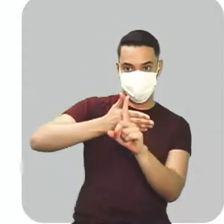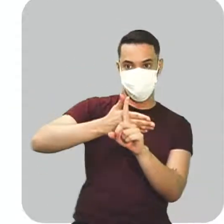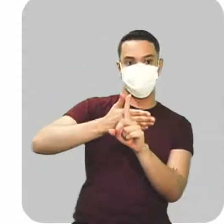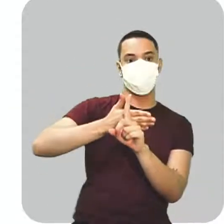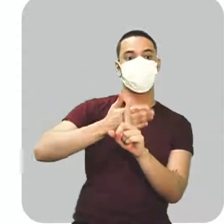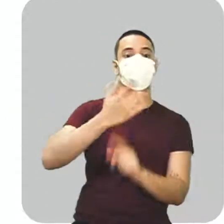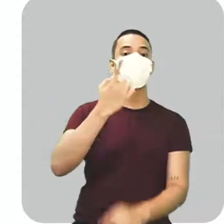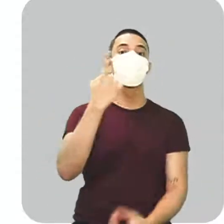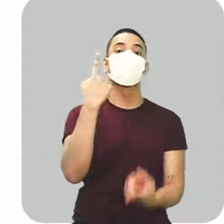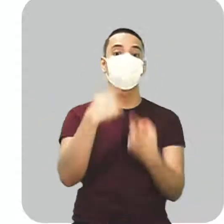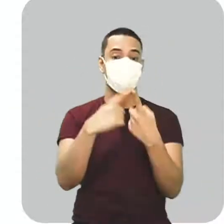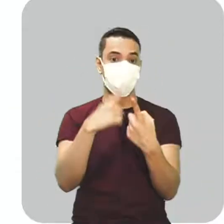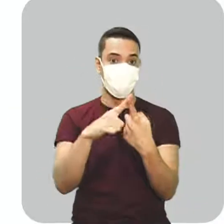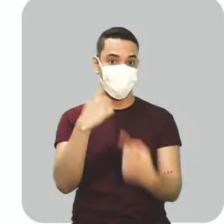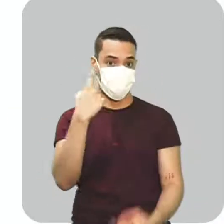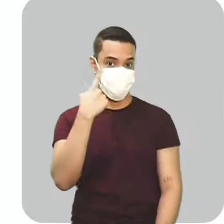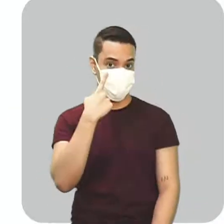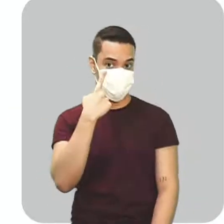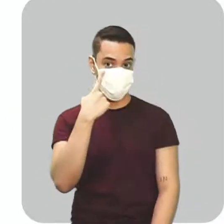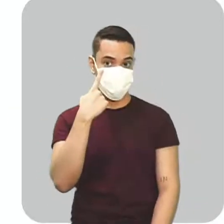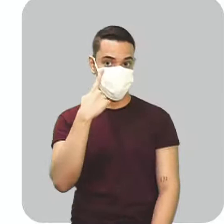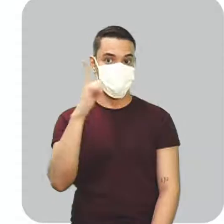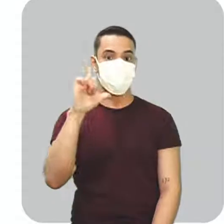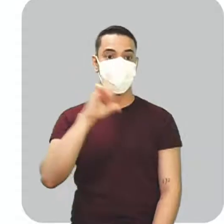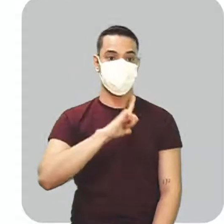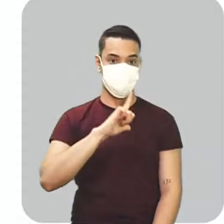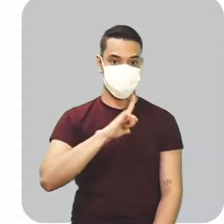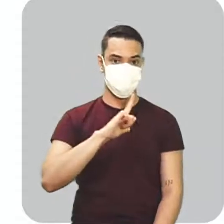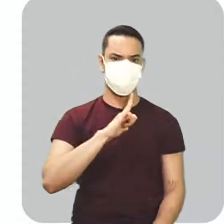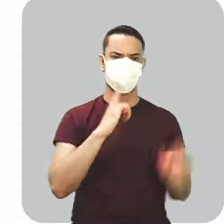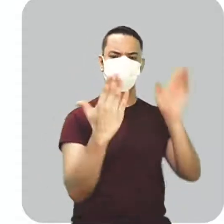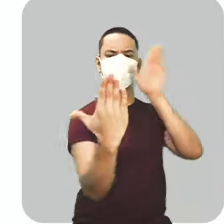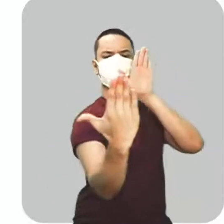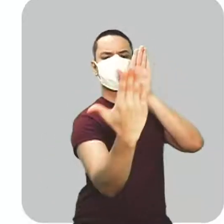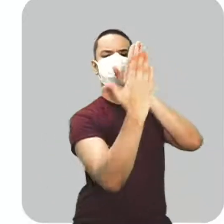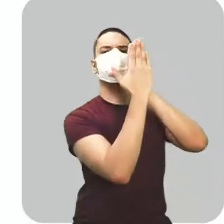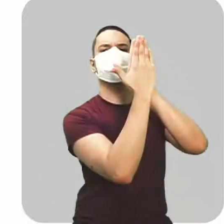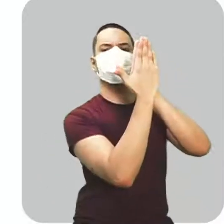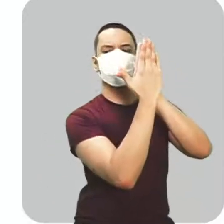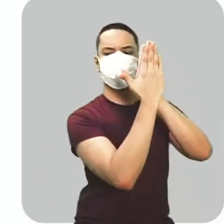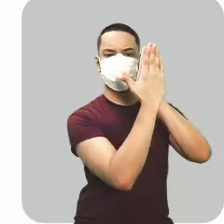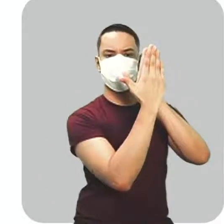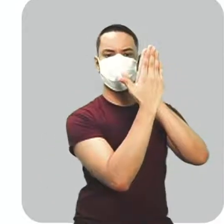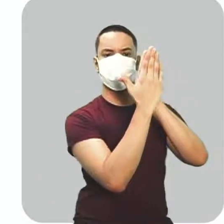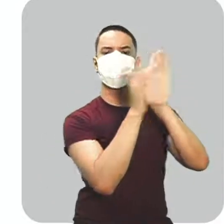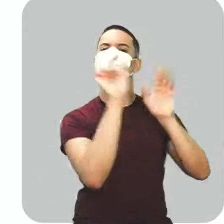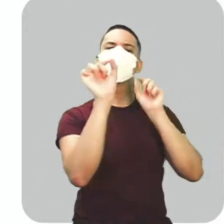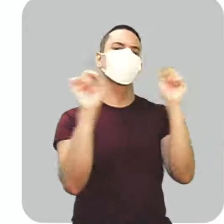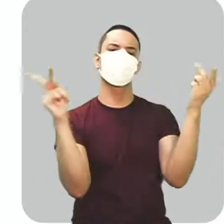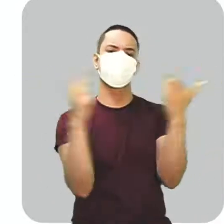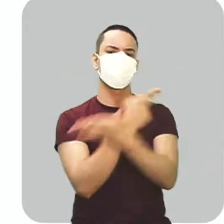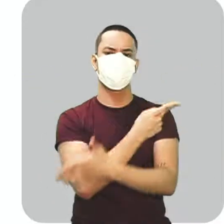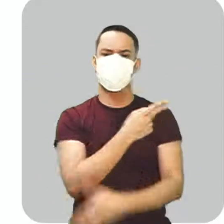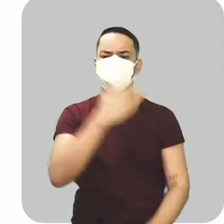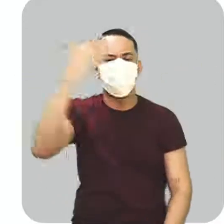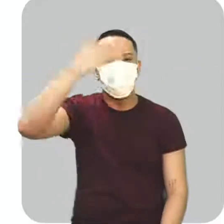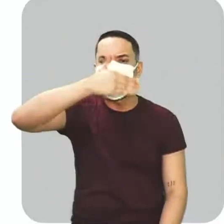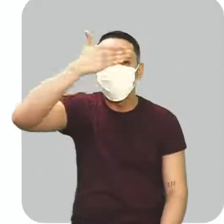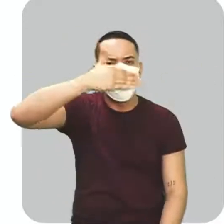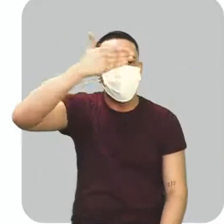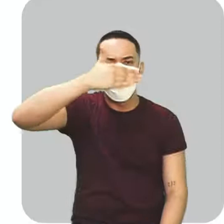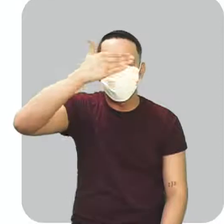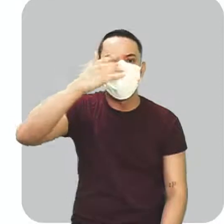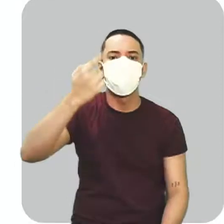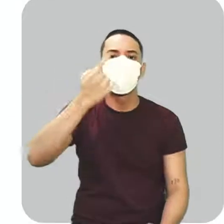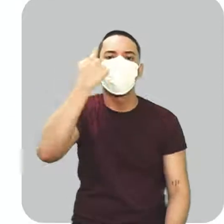amados. Quando eu te encarei frente a frente, não vi